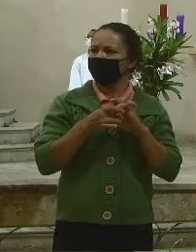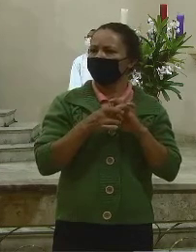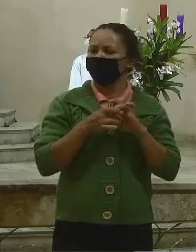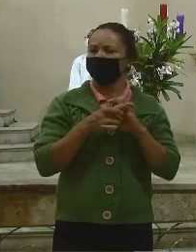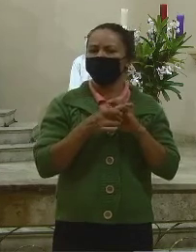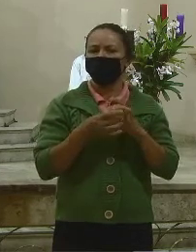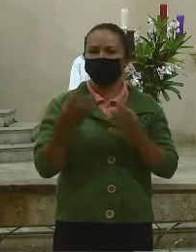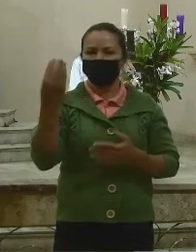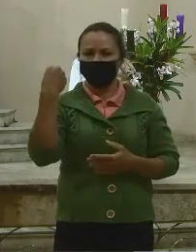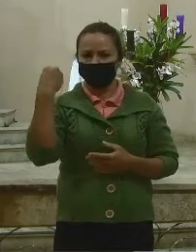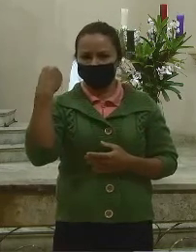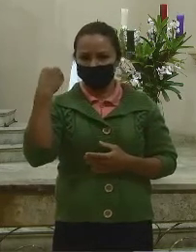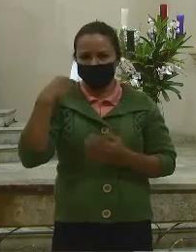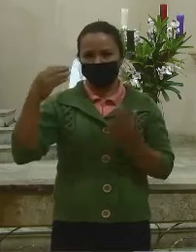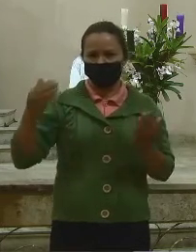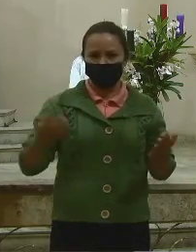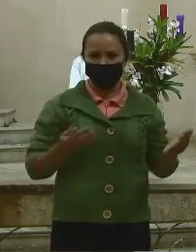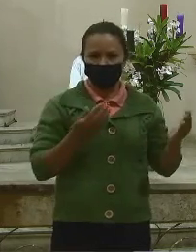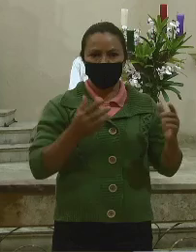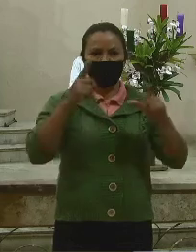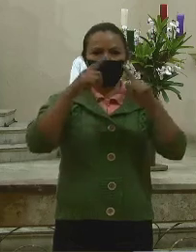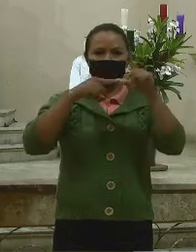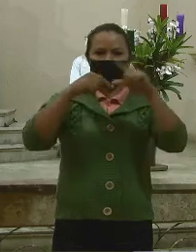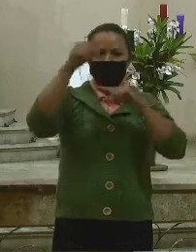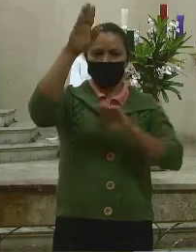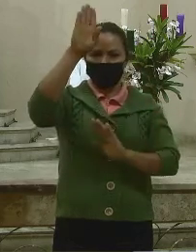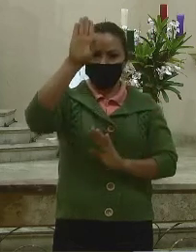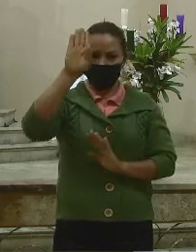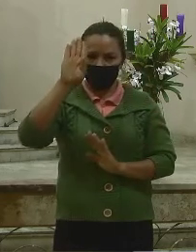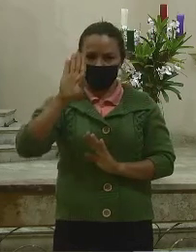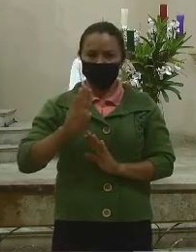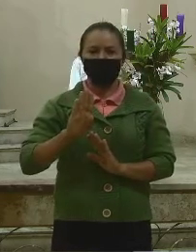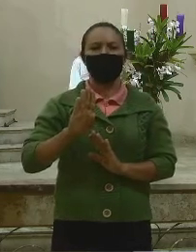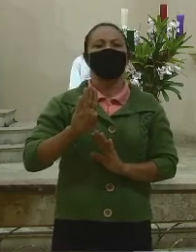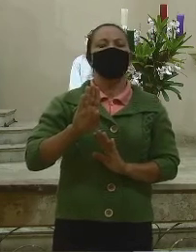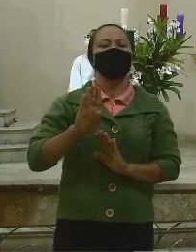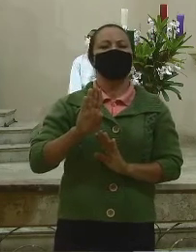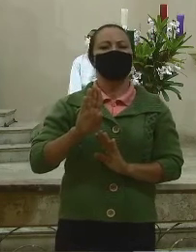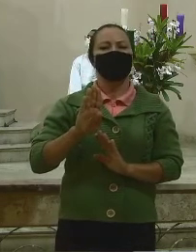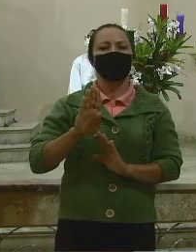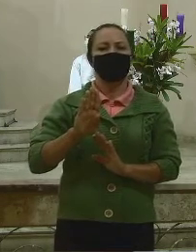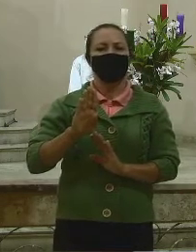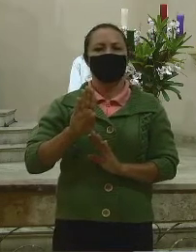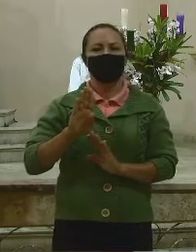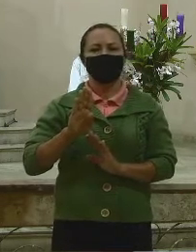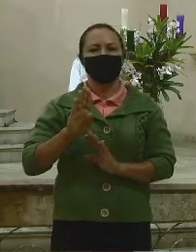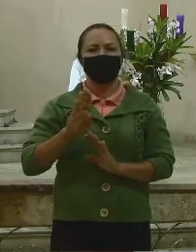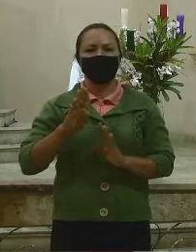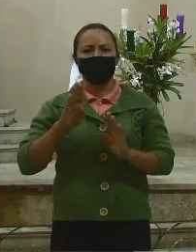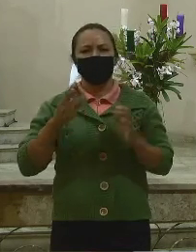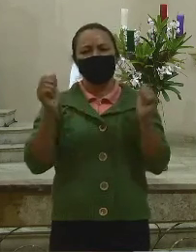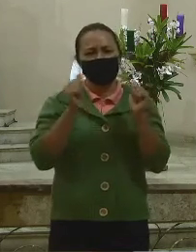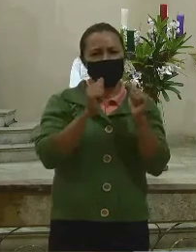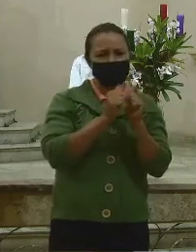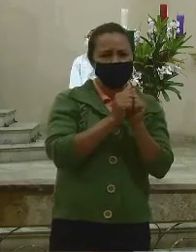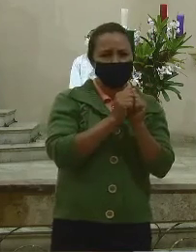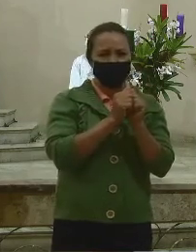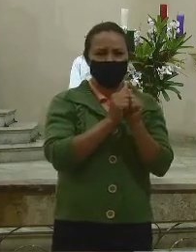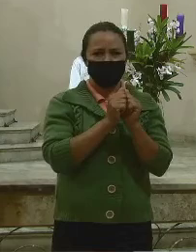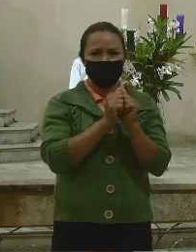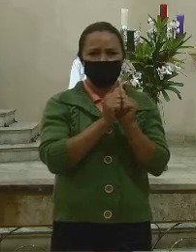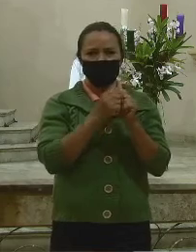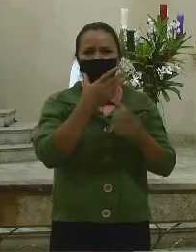frágil menino na Gruta de Belém estaria à mercê dos poderosos, prontos